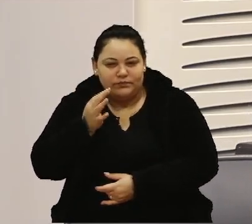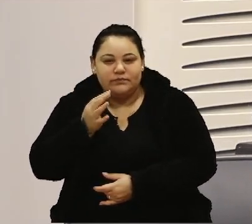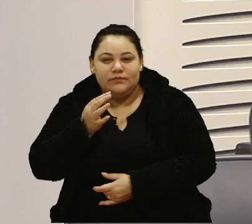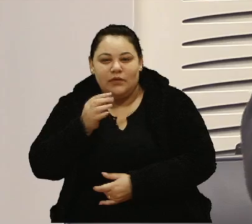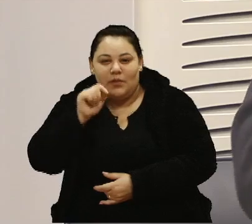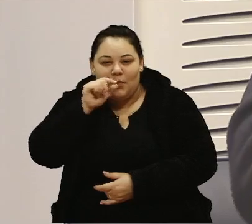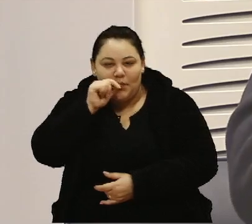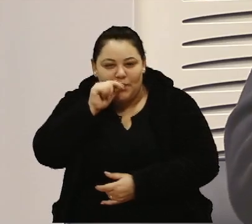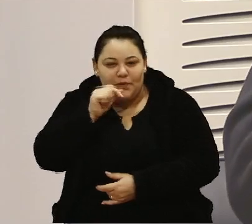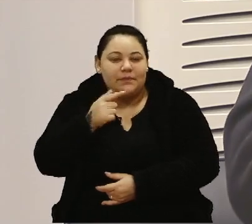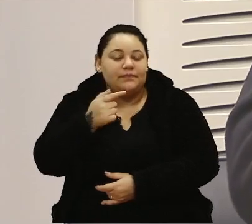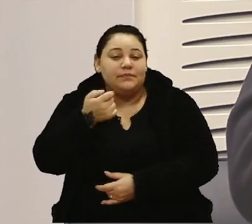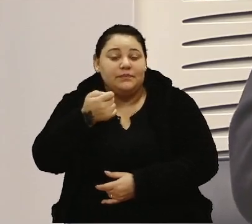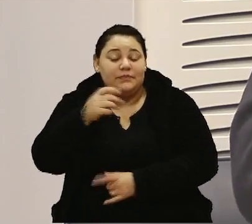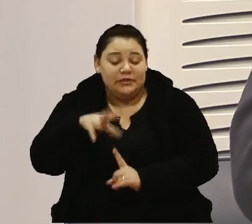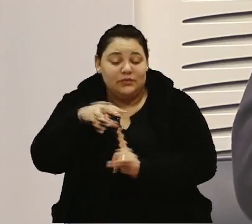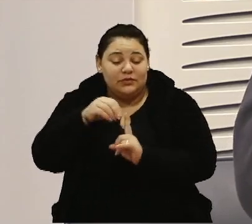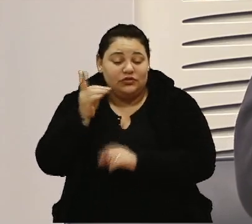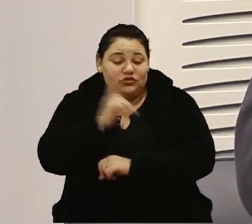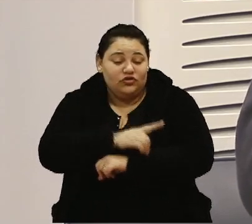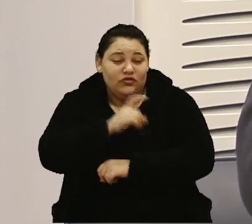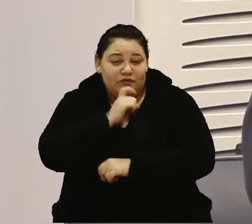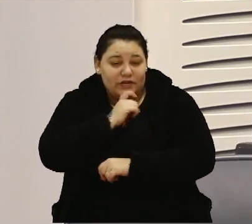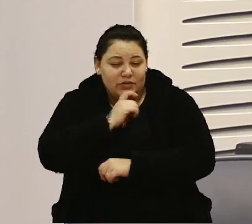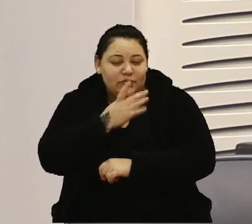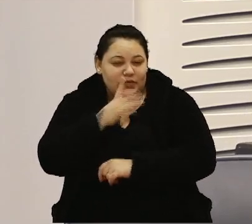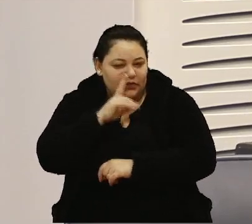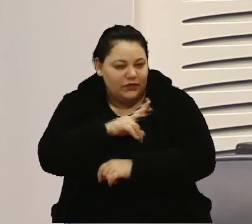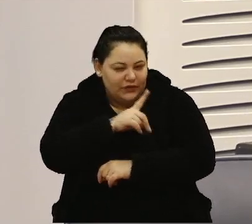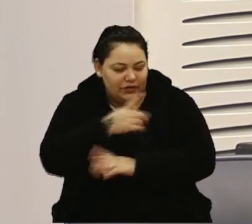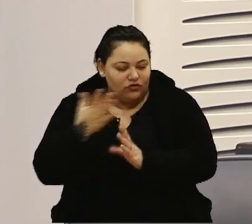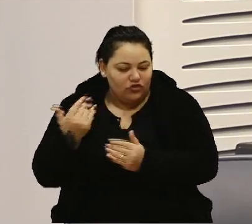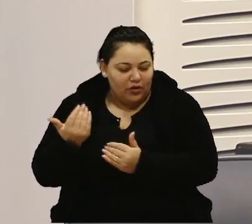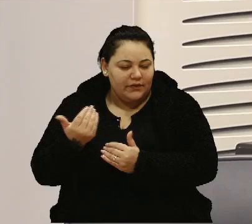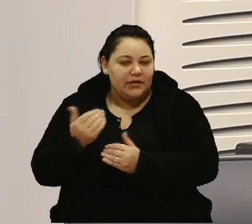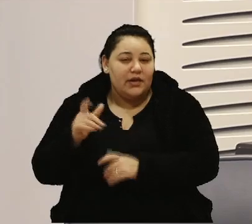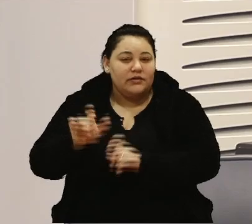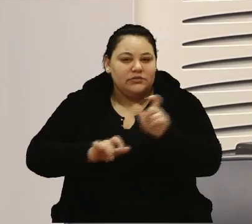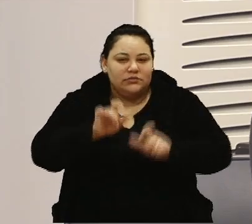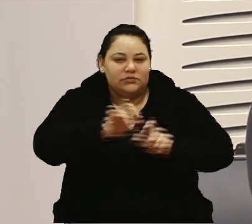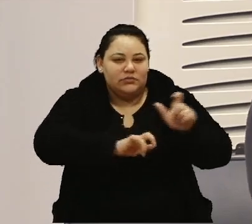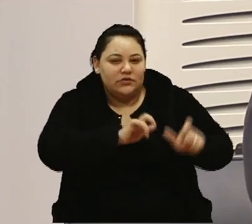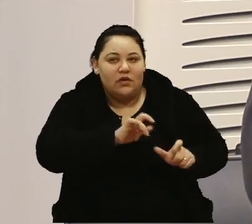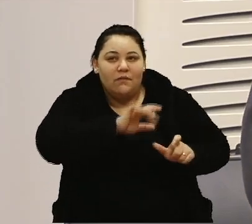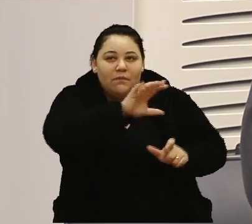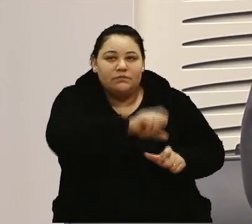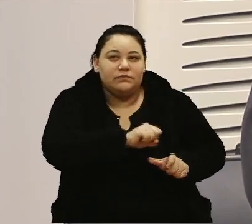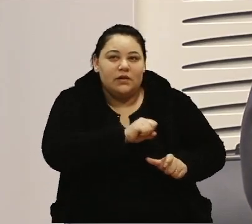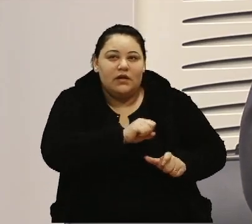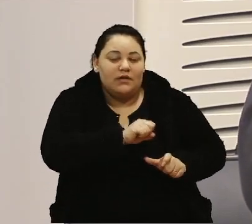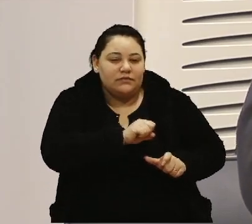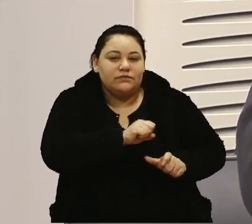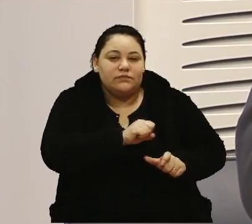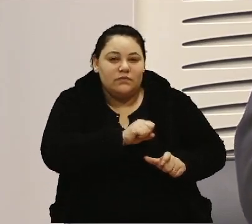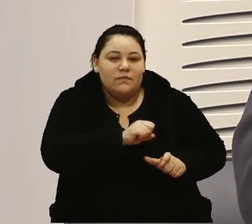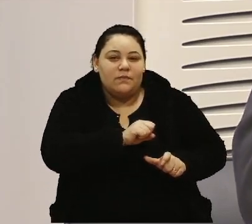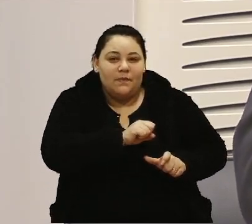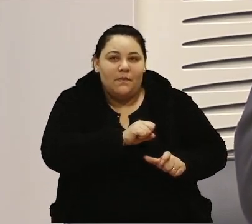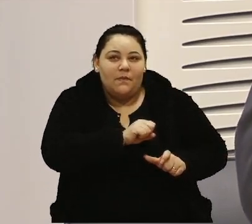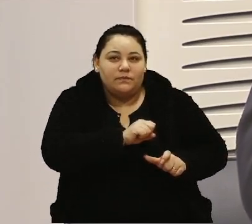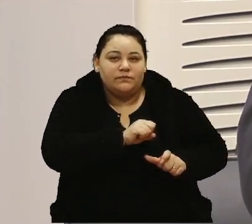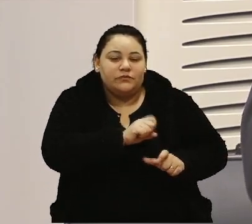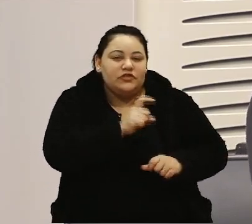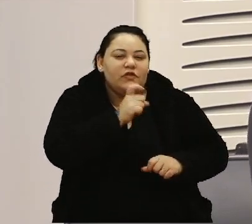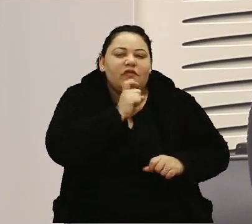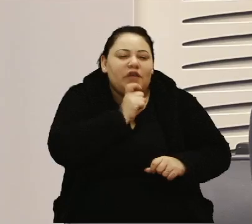com 200 menores, que muitos daquela gurizada o pessoal pegava do ponto de vista de passar o